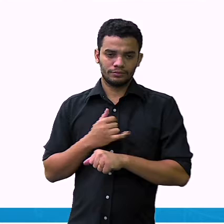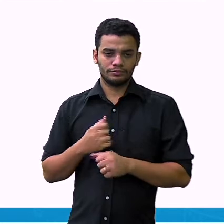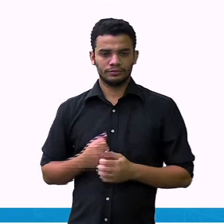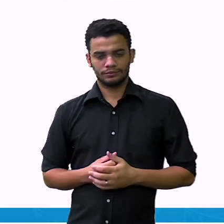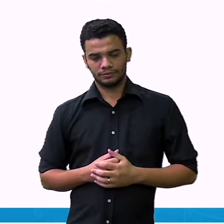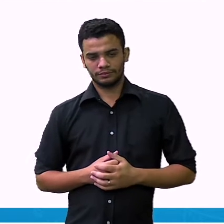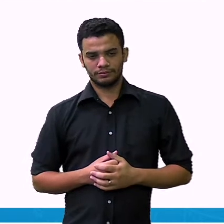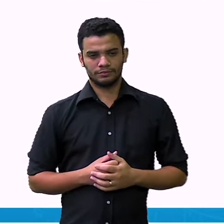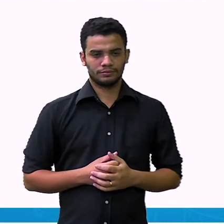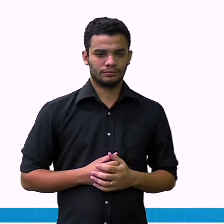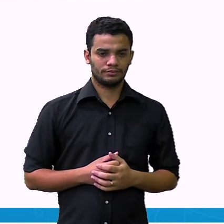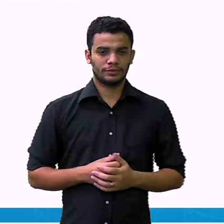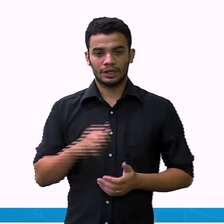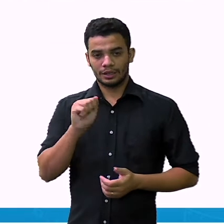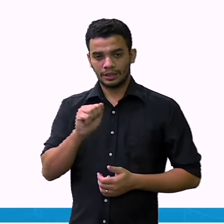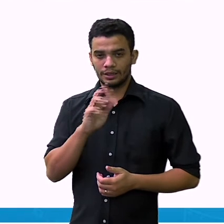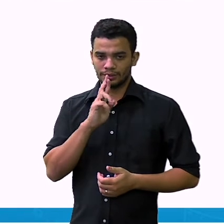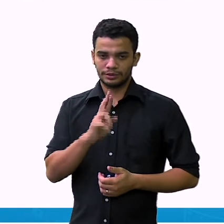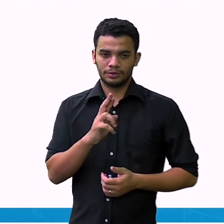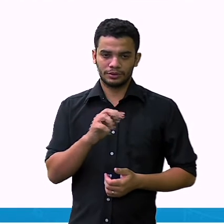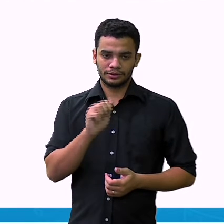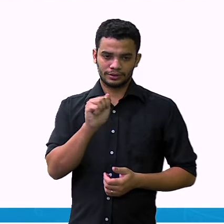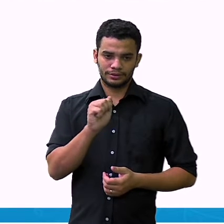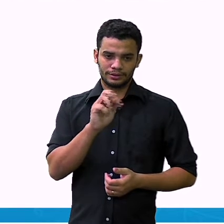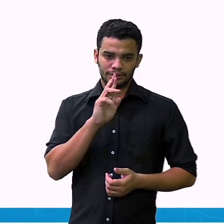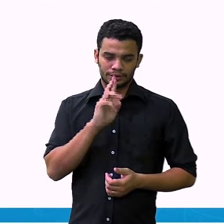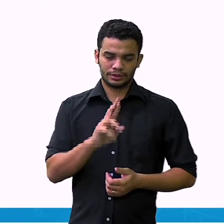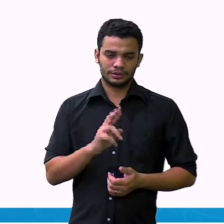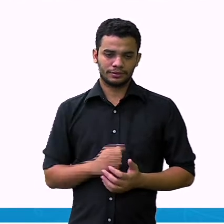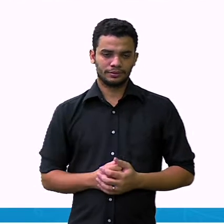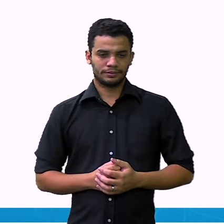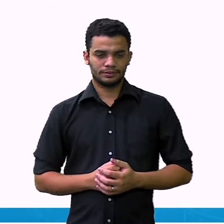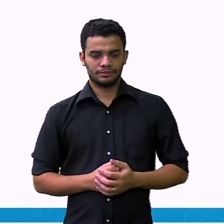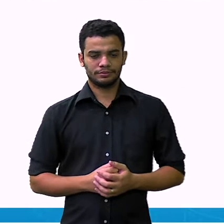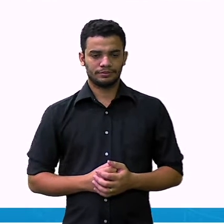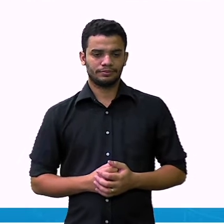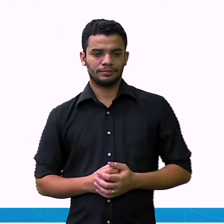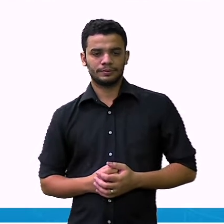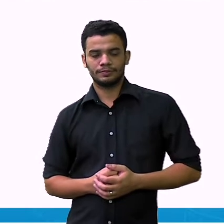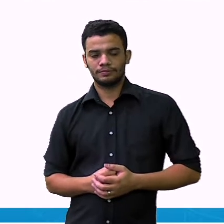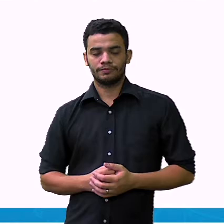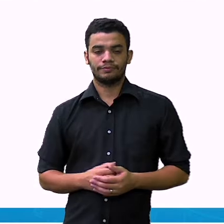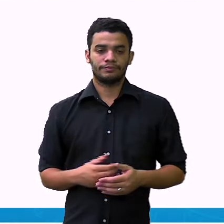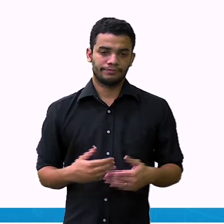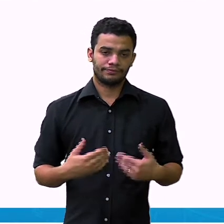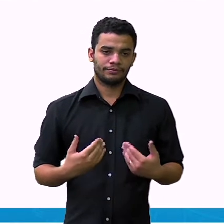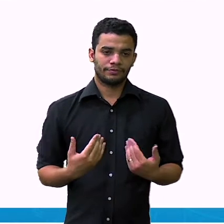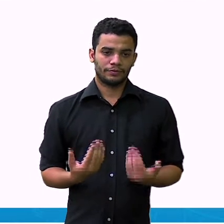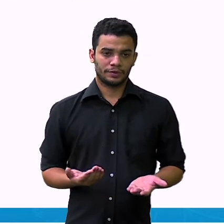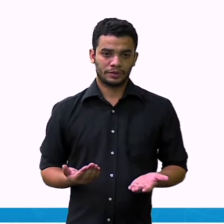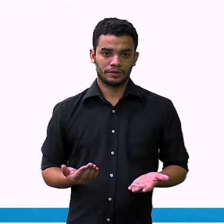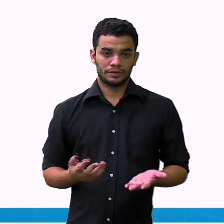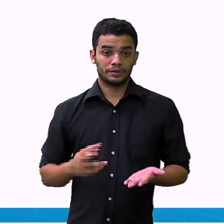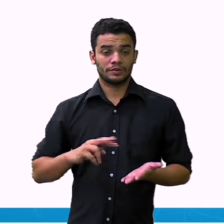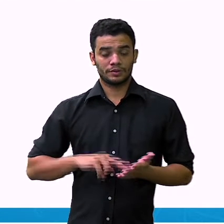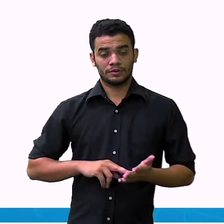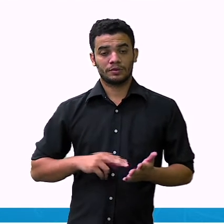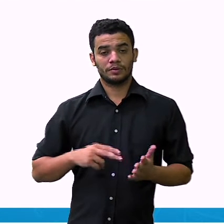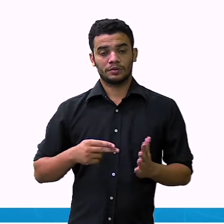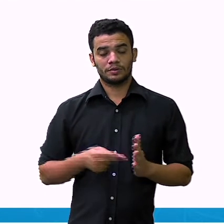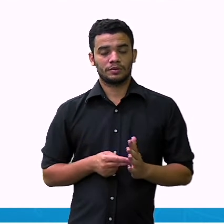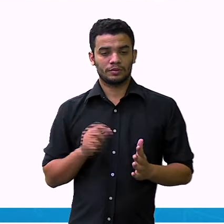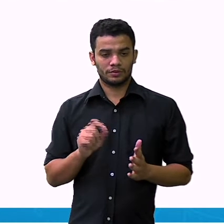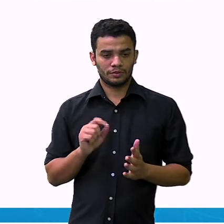latinhas. Então, as latas aqui estão sobressaindo em volta dessa escola, pois o lixo foi recolhido em volta